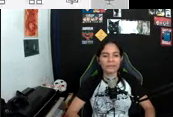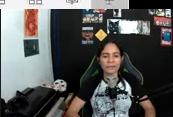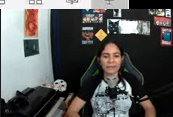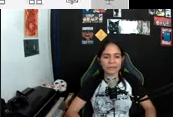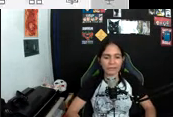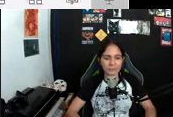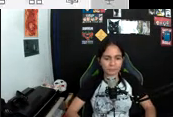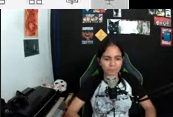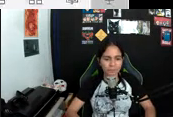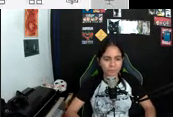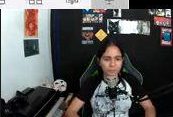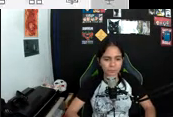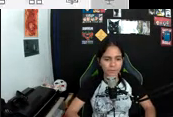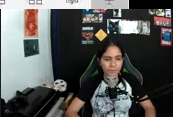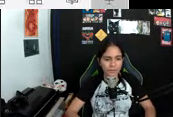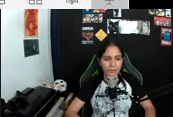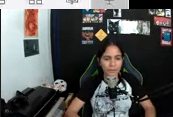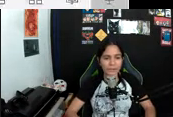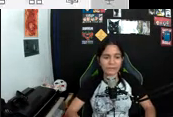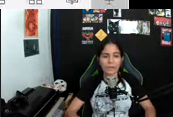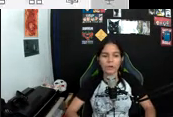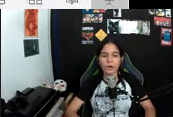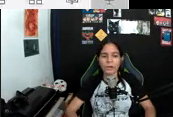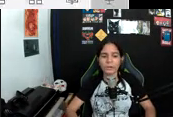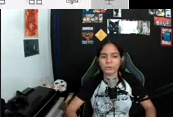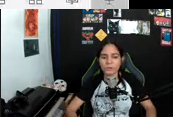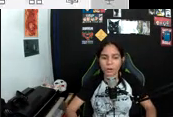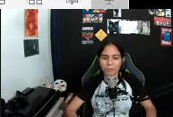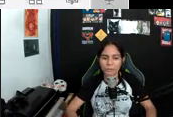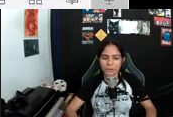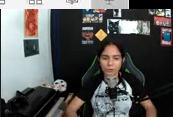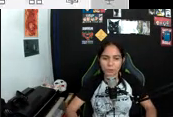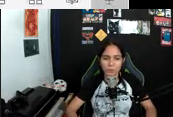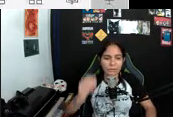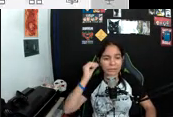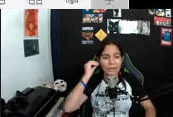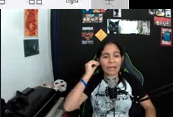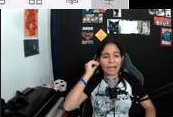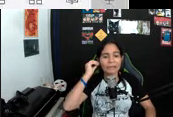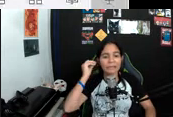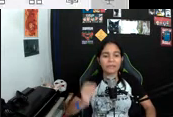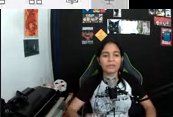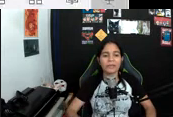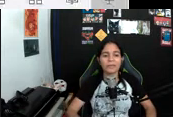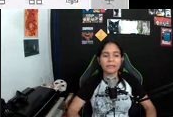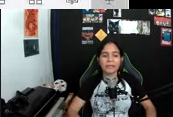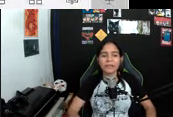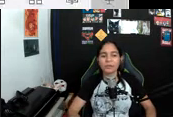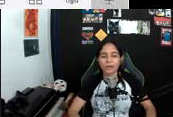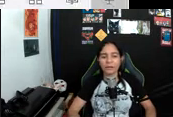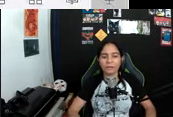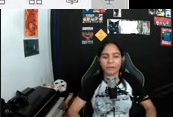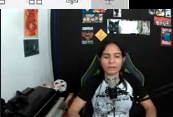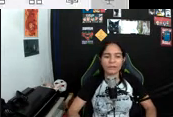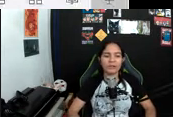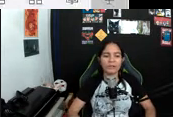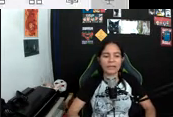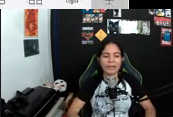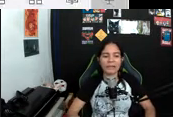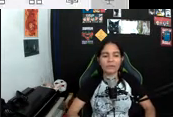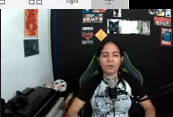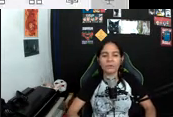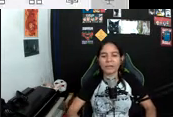receber as receitas sem códigos ou abreviaturas. As receitas devem ser